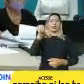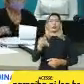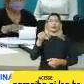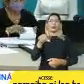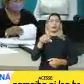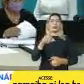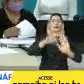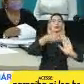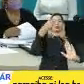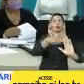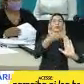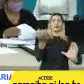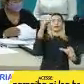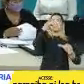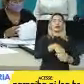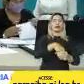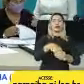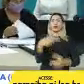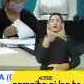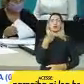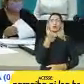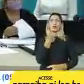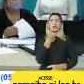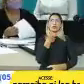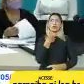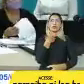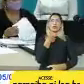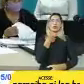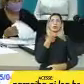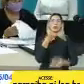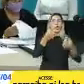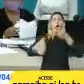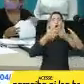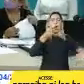nosso regimento, doutor, ele não pode estar ofendendo os vereadores. Nós temos